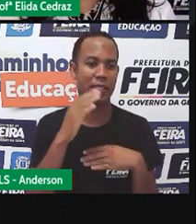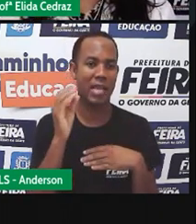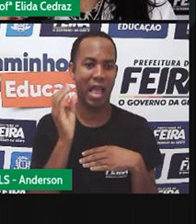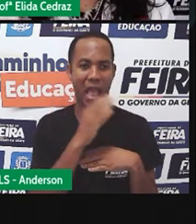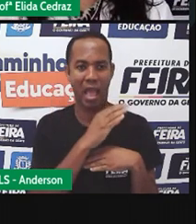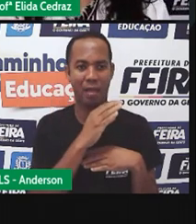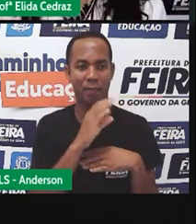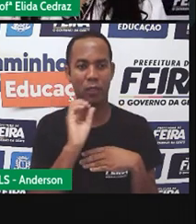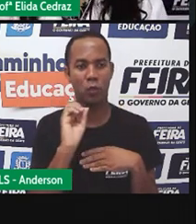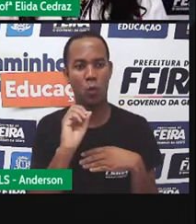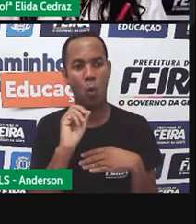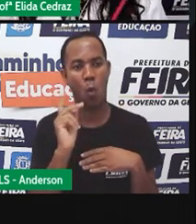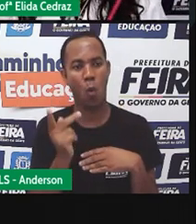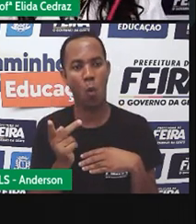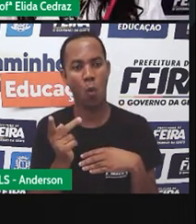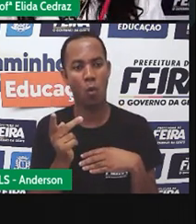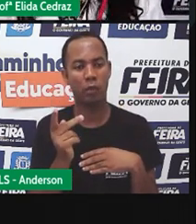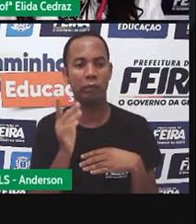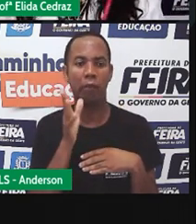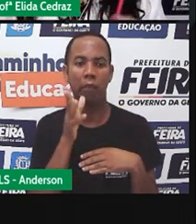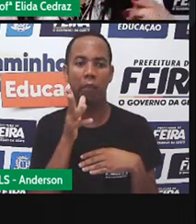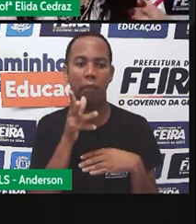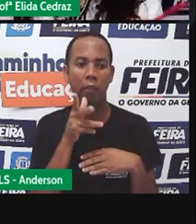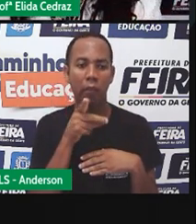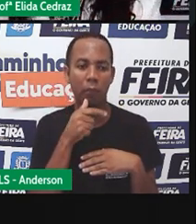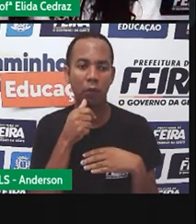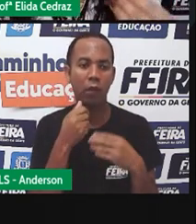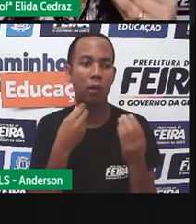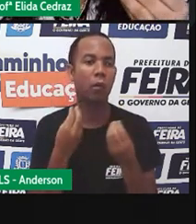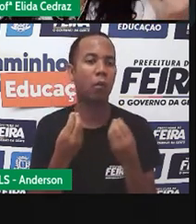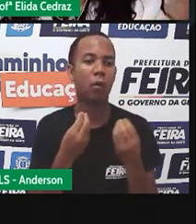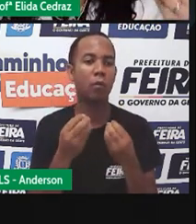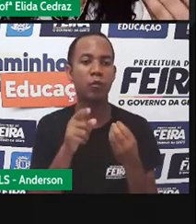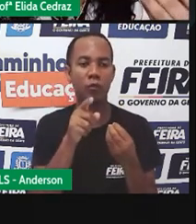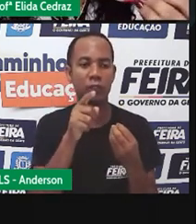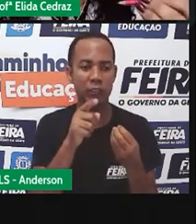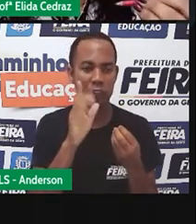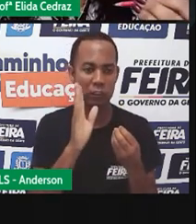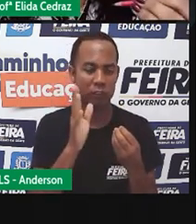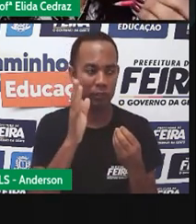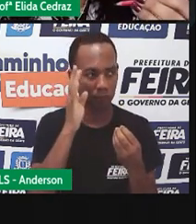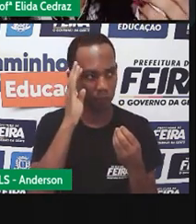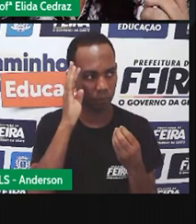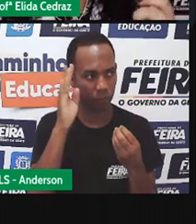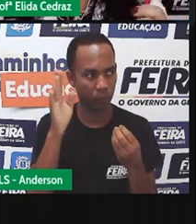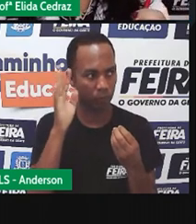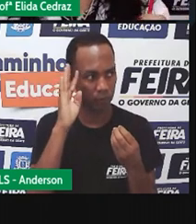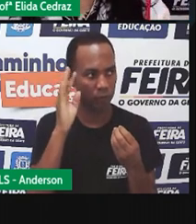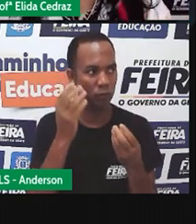quebra ou demoraria mais? Você já imaginou utilizar um lápis de vidro?